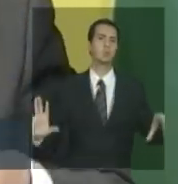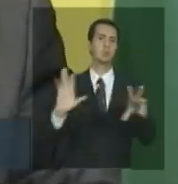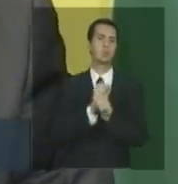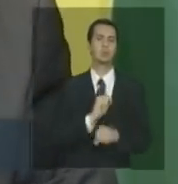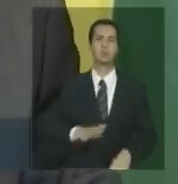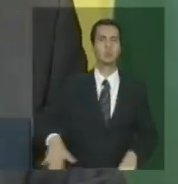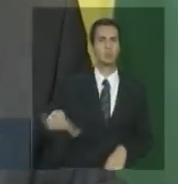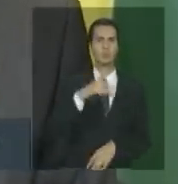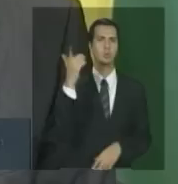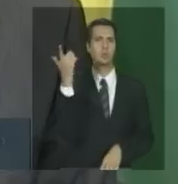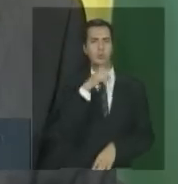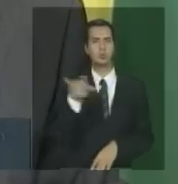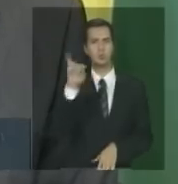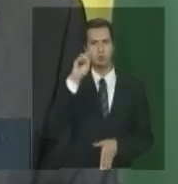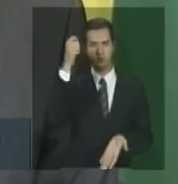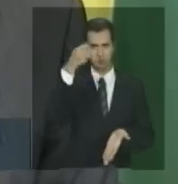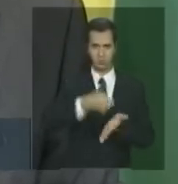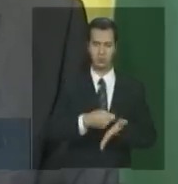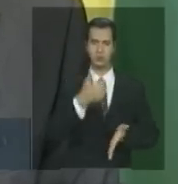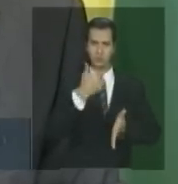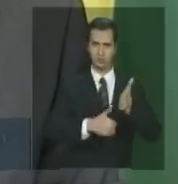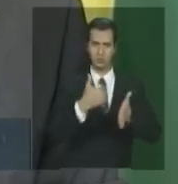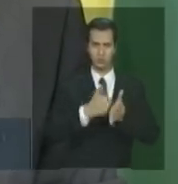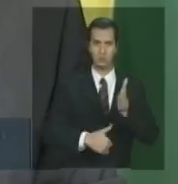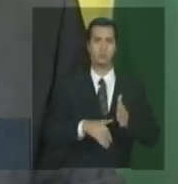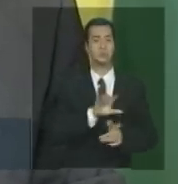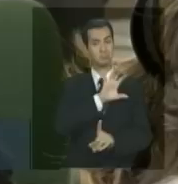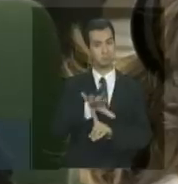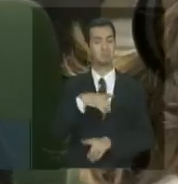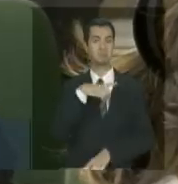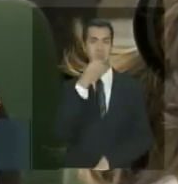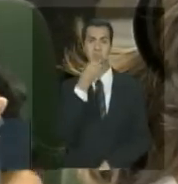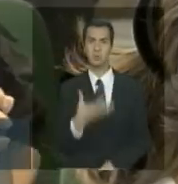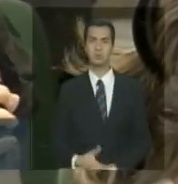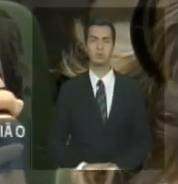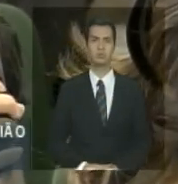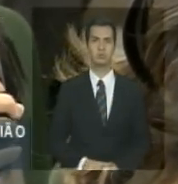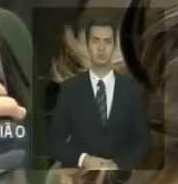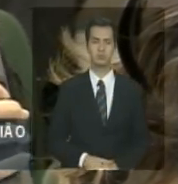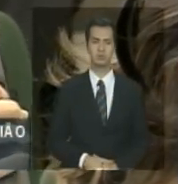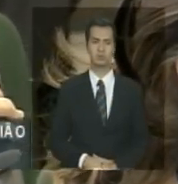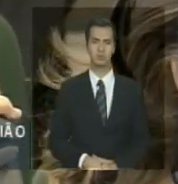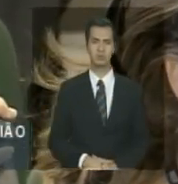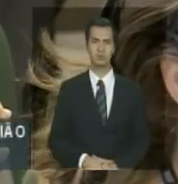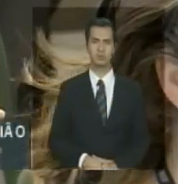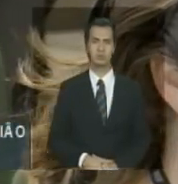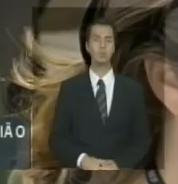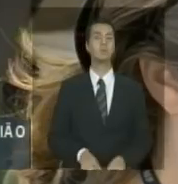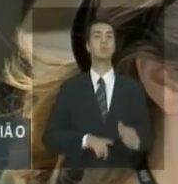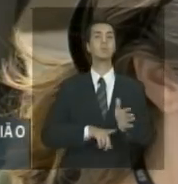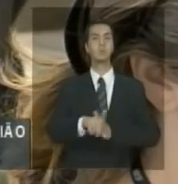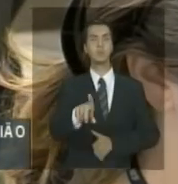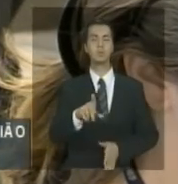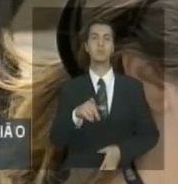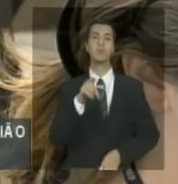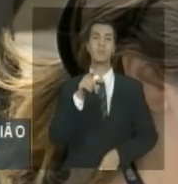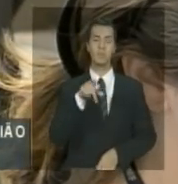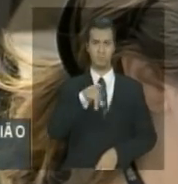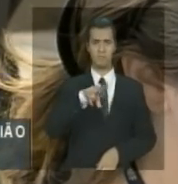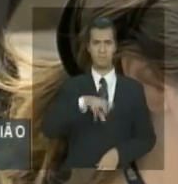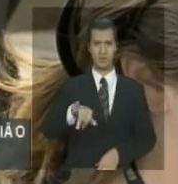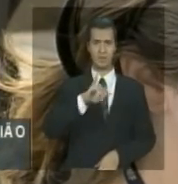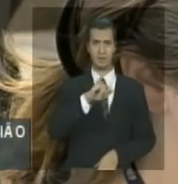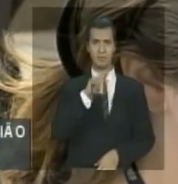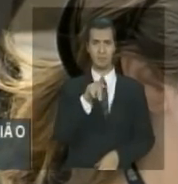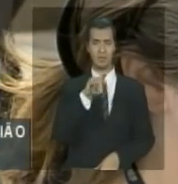essa desoneração. E ela tem um impacto muito bom. Ministro, queria saber se vocês vão prorrogar a redução do